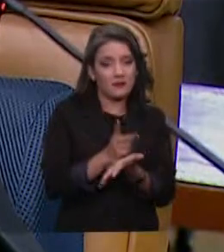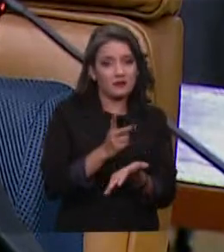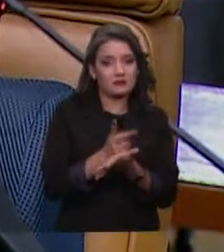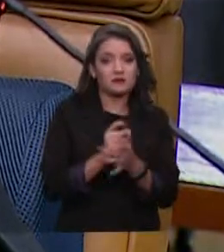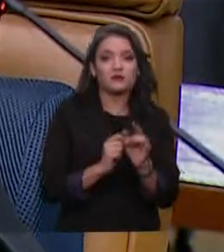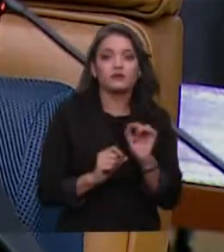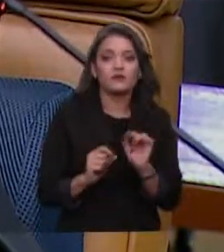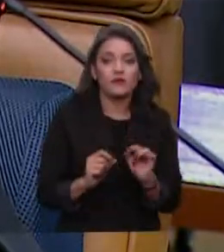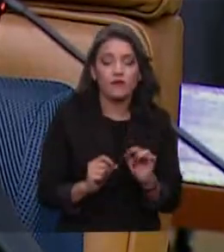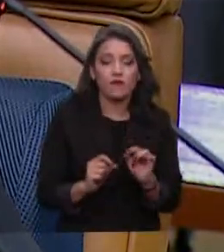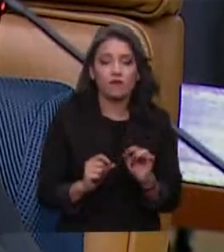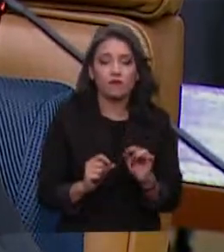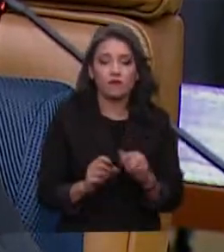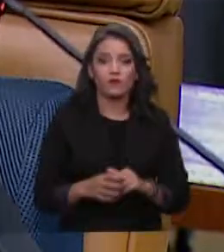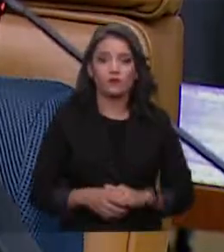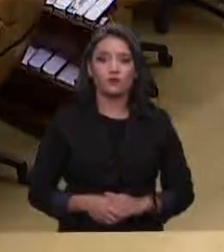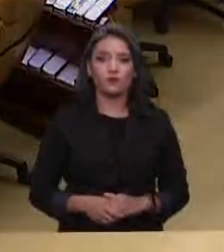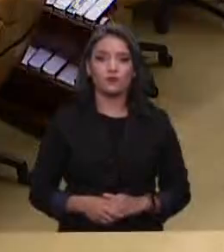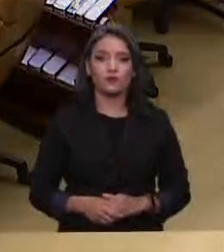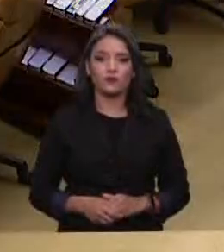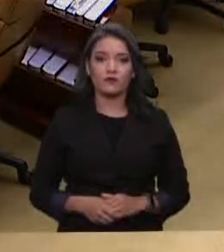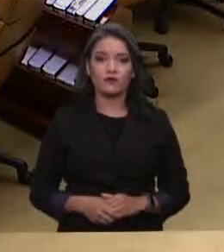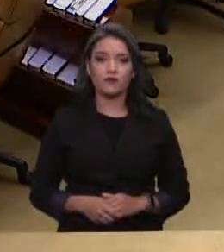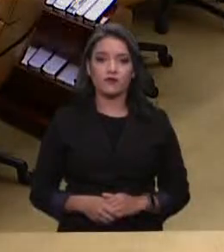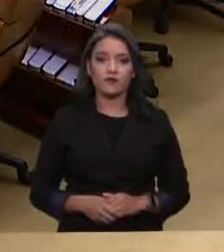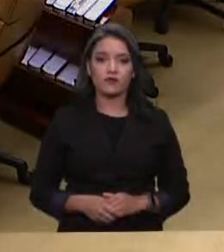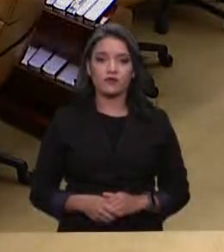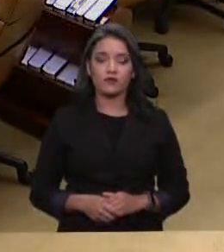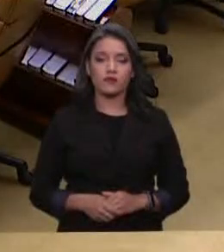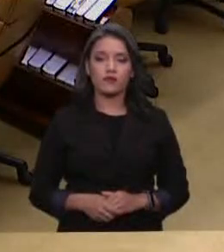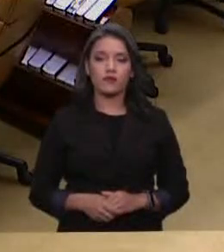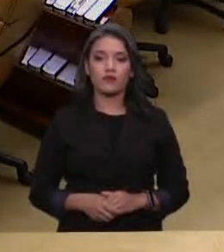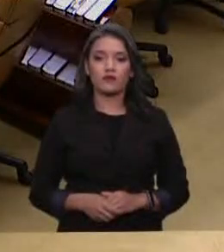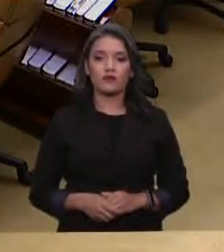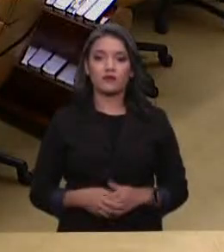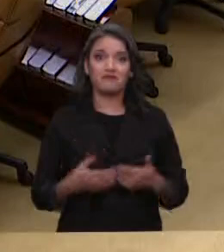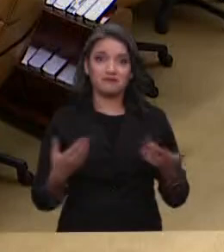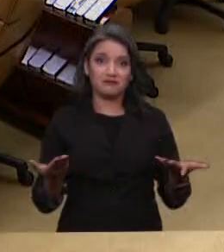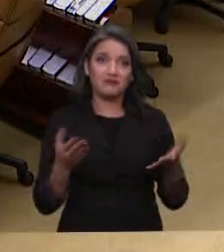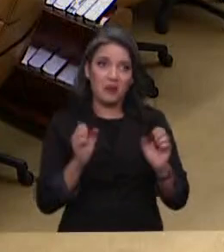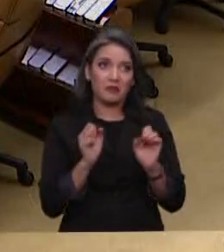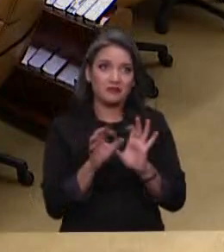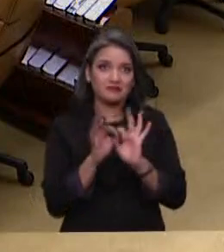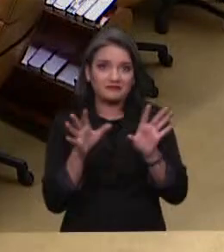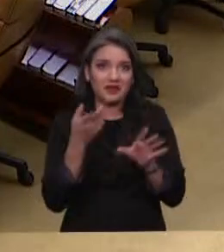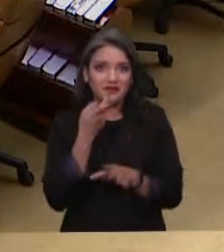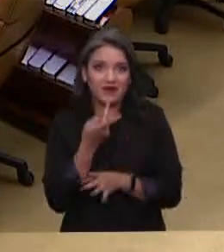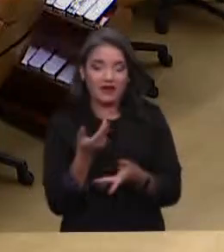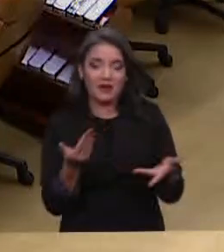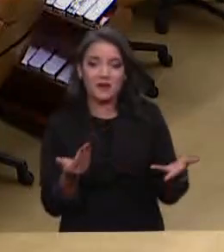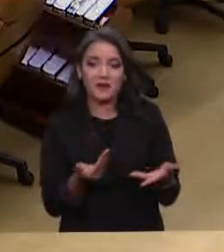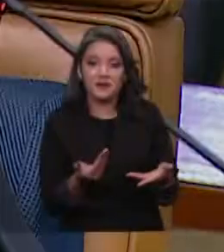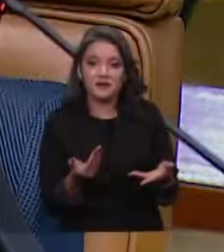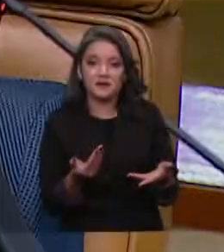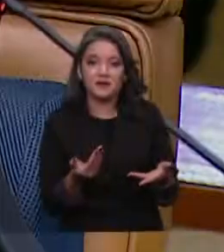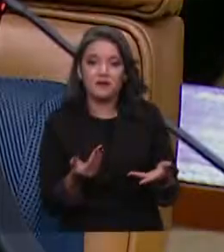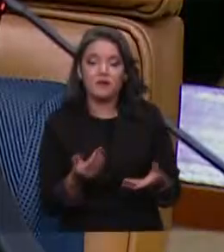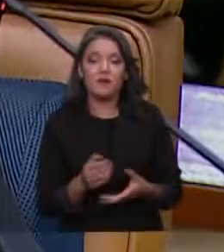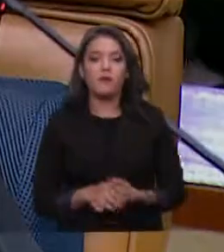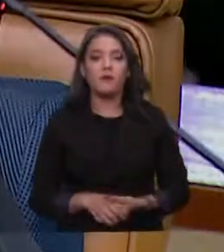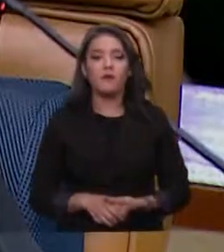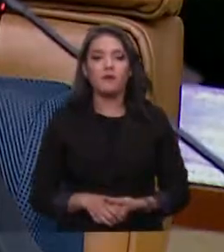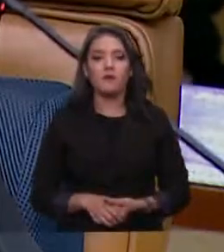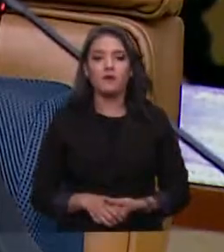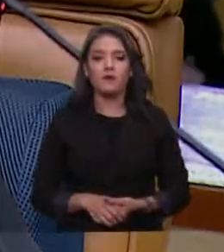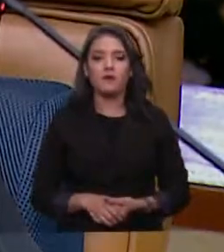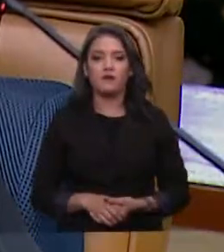nessa questão específica... Esse é o momento que eu estou concluindo. Pois não. Então, ministro, se Vossa Excelência me permitir uma parte... Vossa Excelência